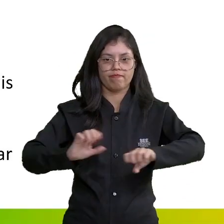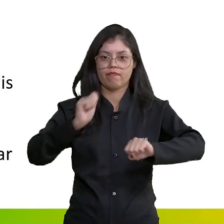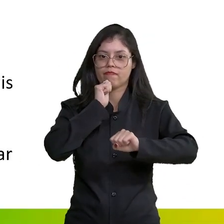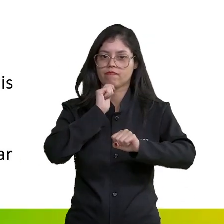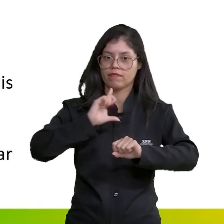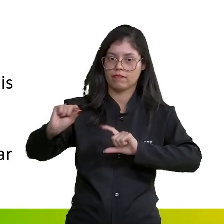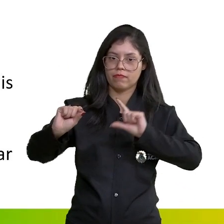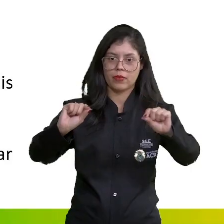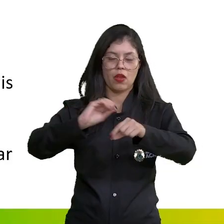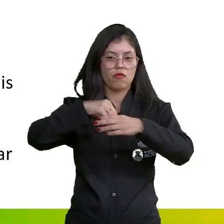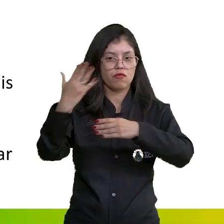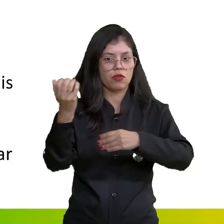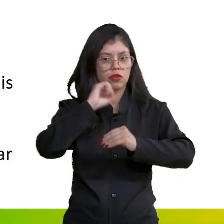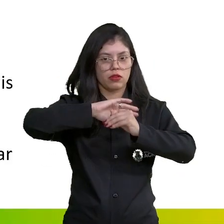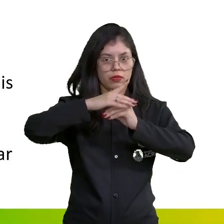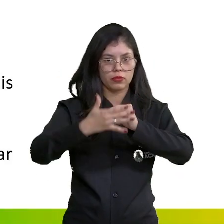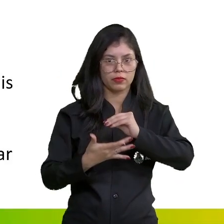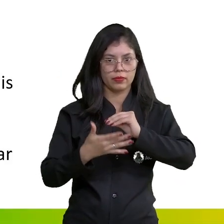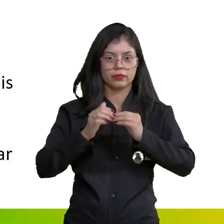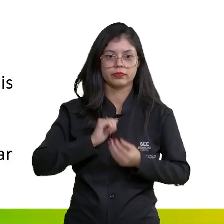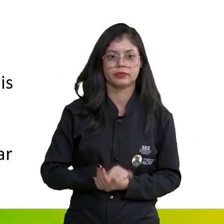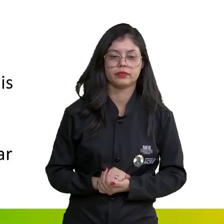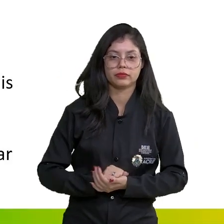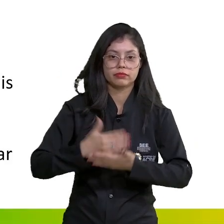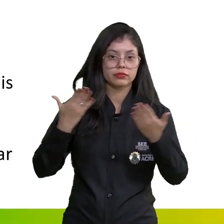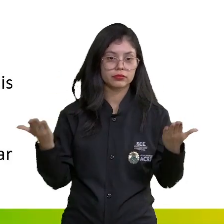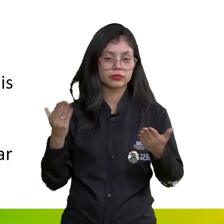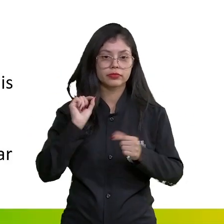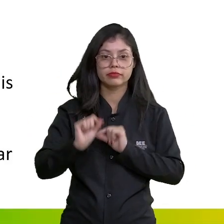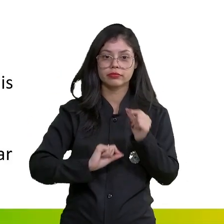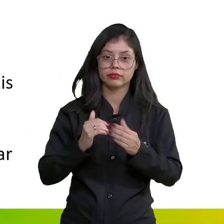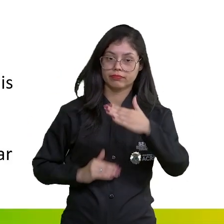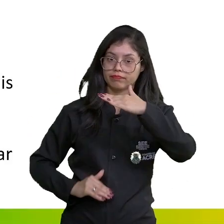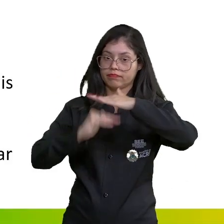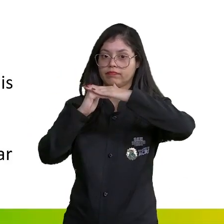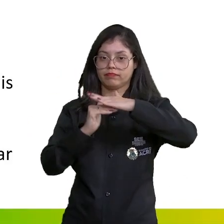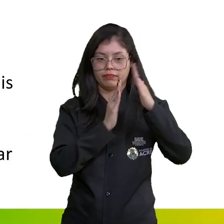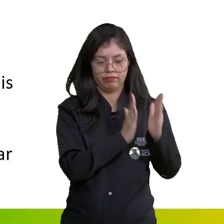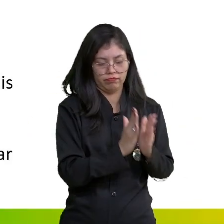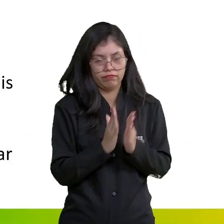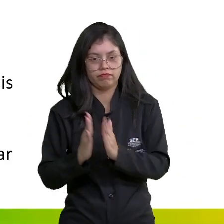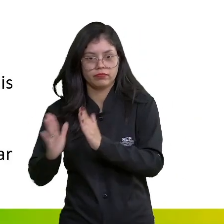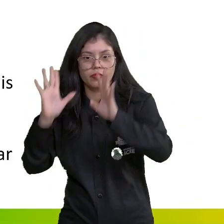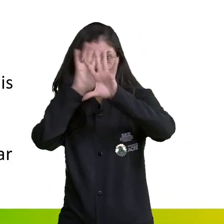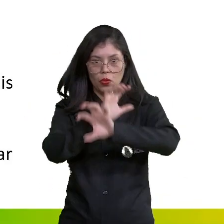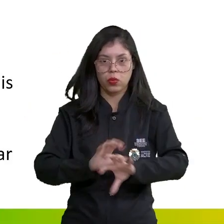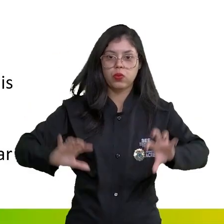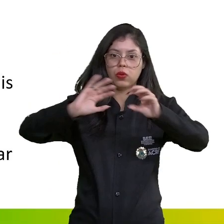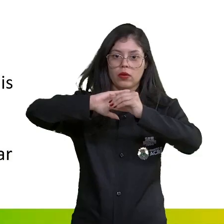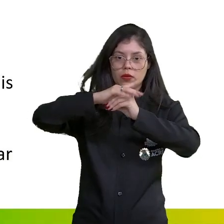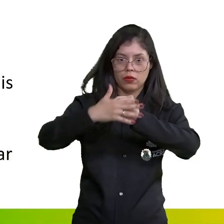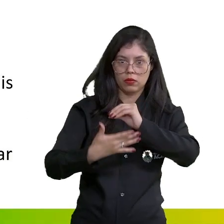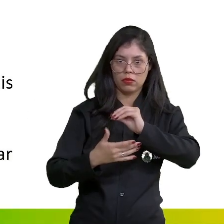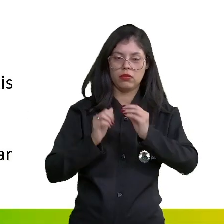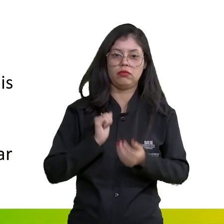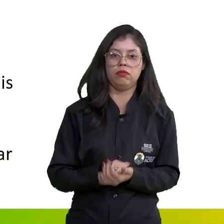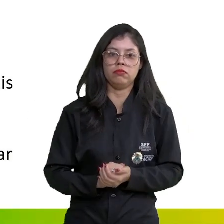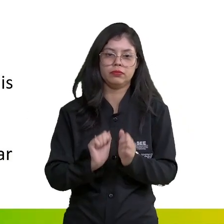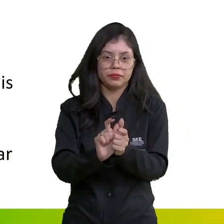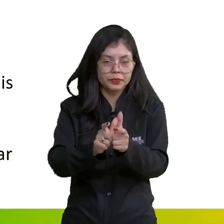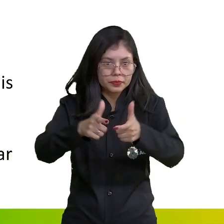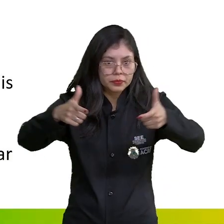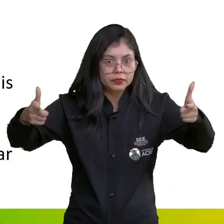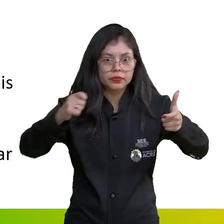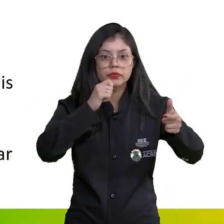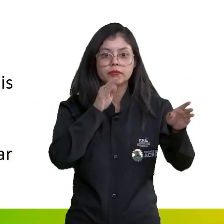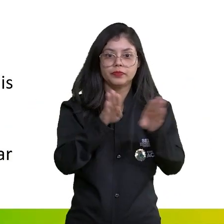estufa fora da nossa atmosfera, tá? Então, isso afeta o quê? Pressões parciais de gases na atmosfera. A expansão térmica